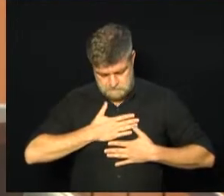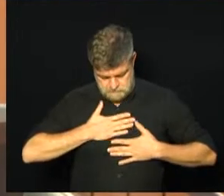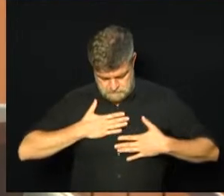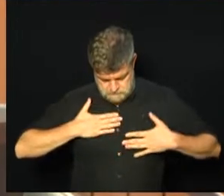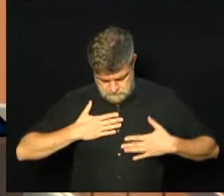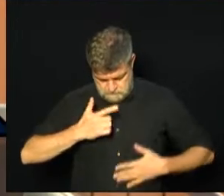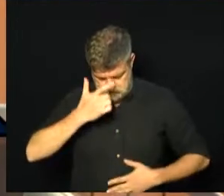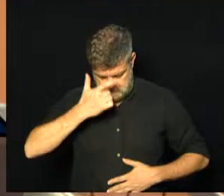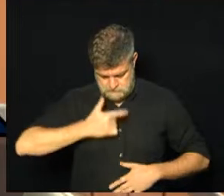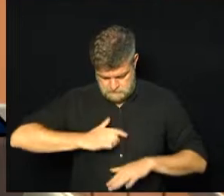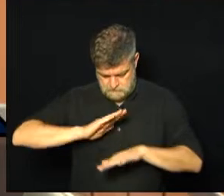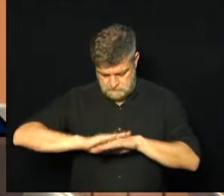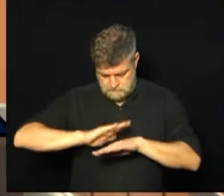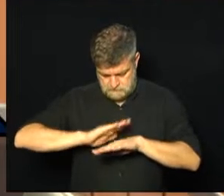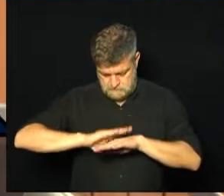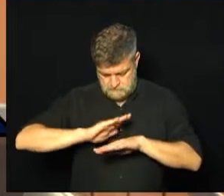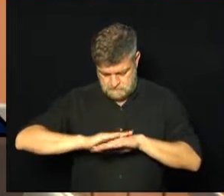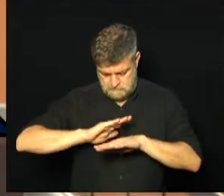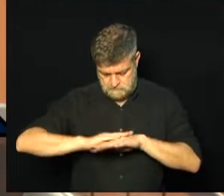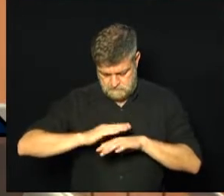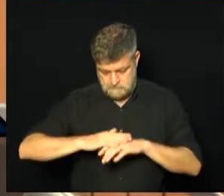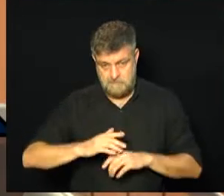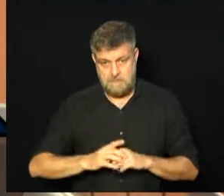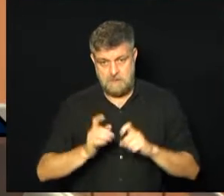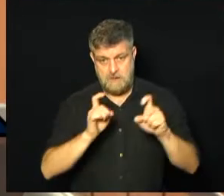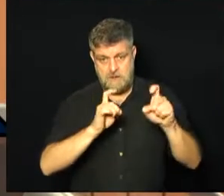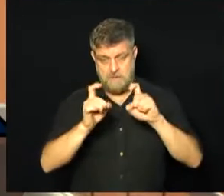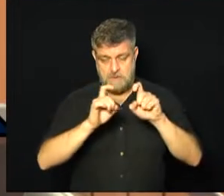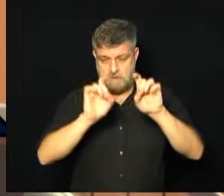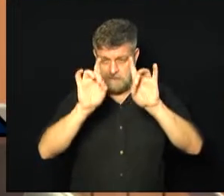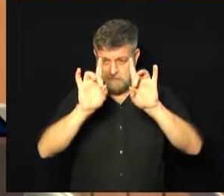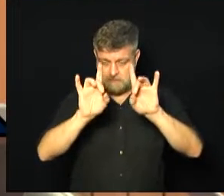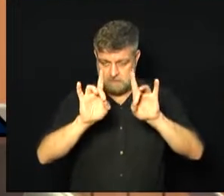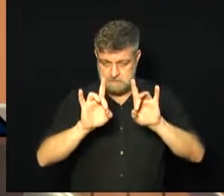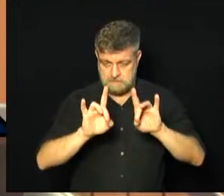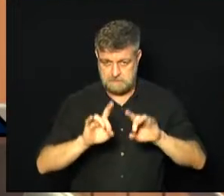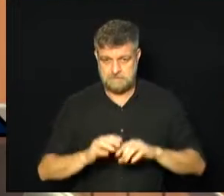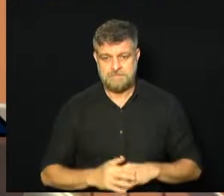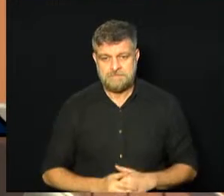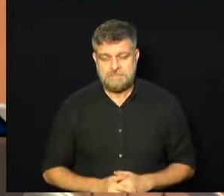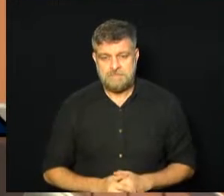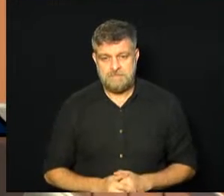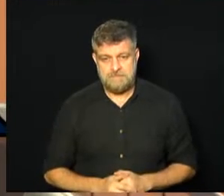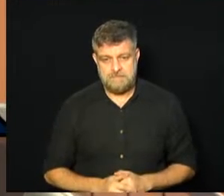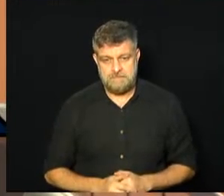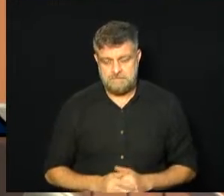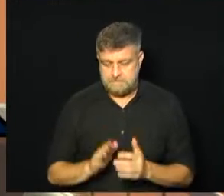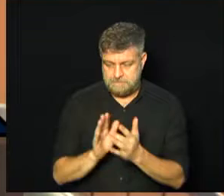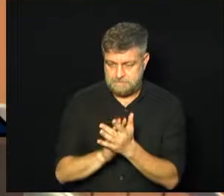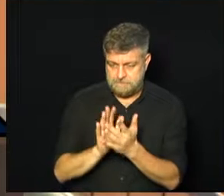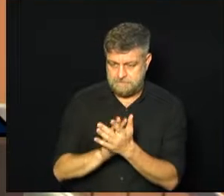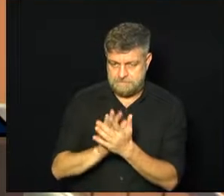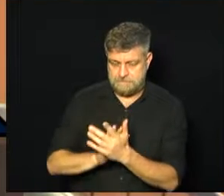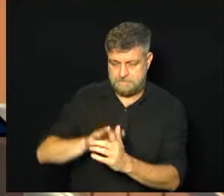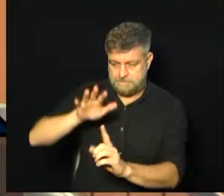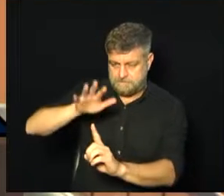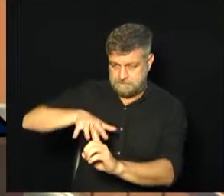está realizando essa sessão solene para homenagear